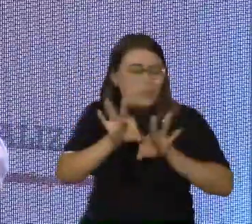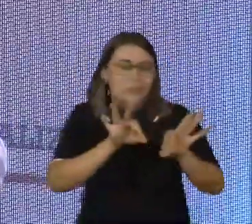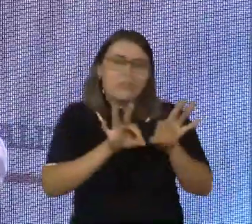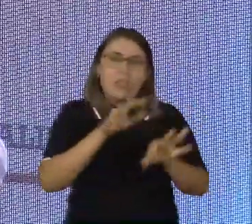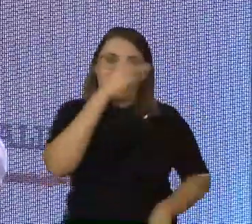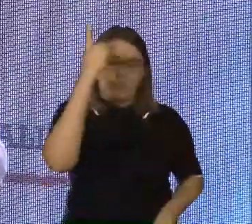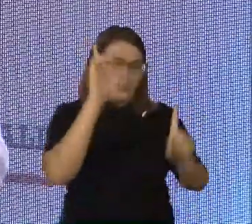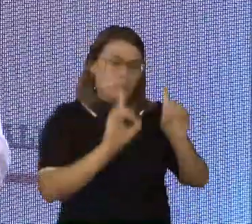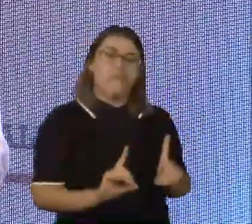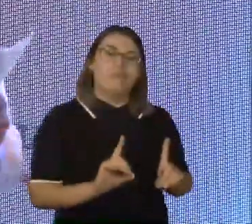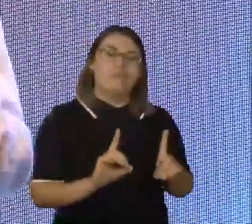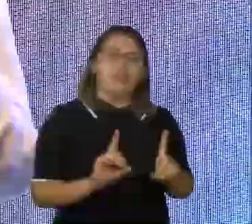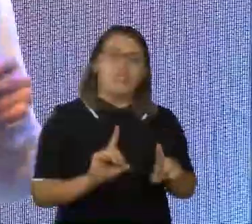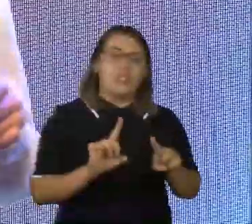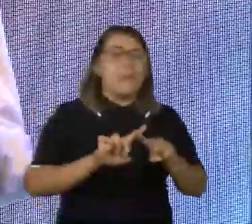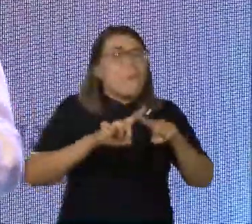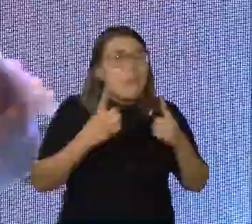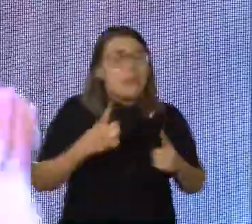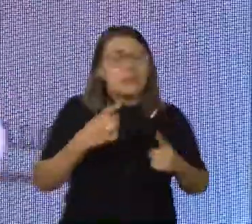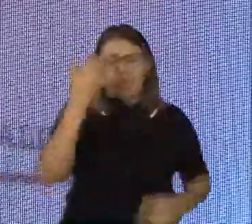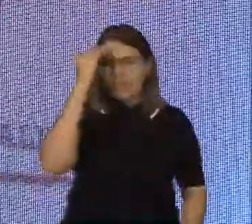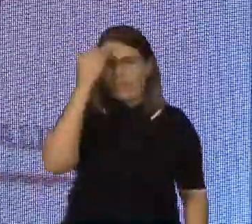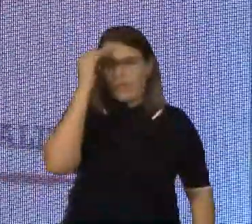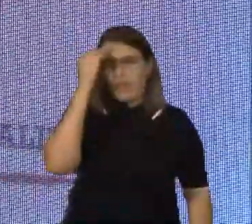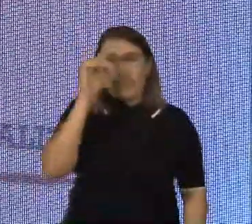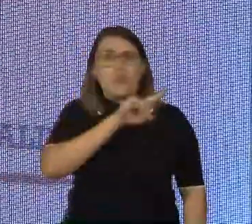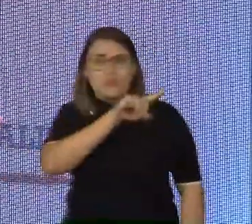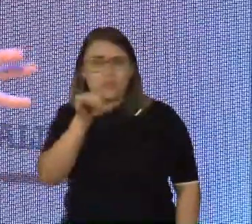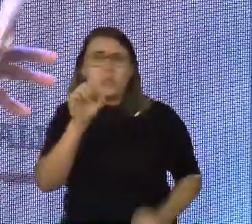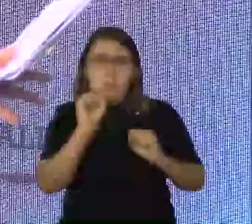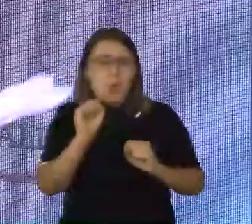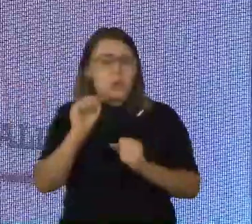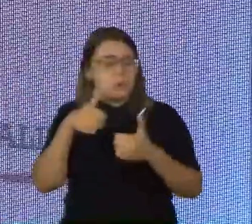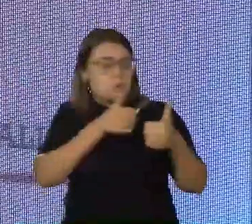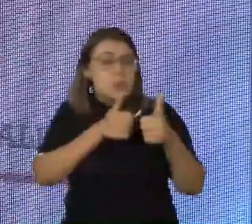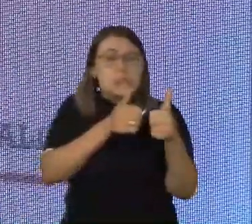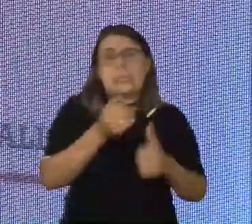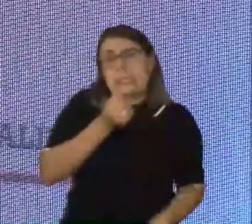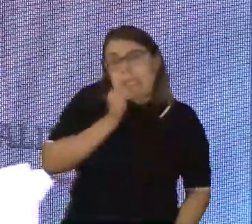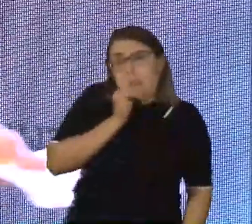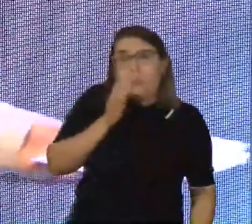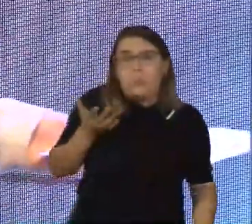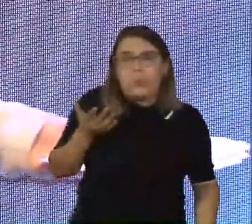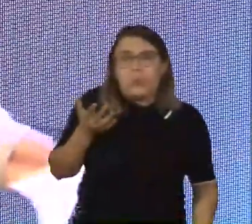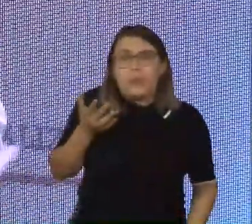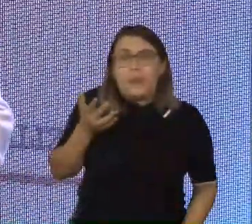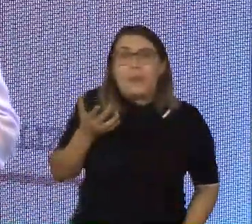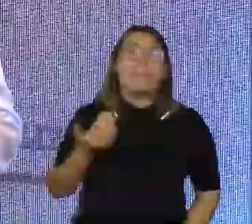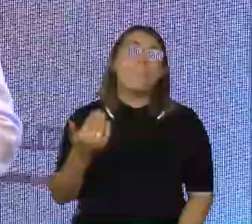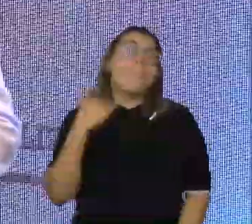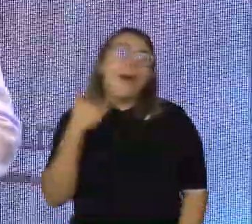nós. Para entender, basta me acompanhar no dia a dia. Uma simples tarefa como sacar um dinheiro